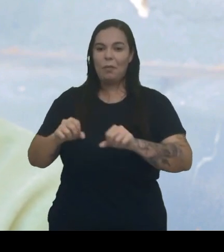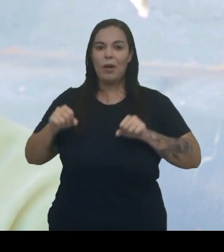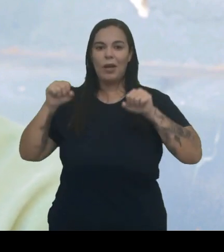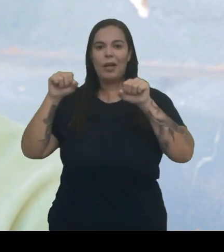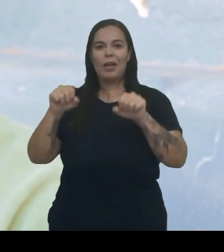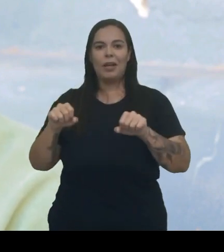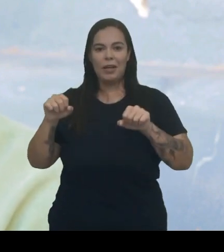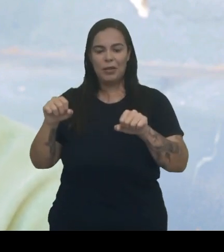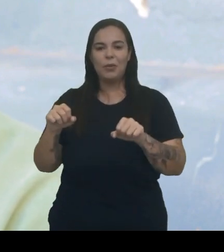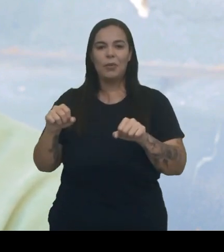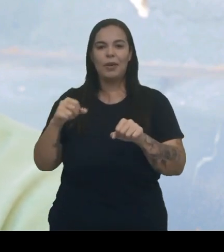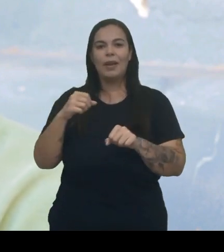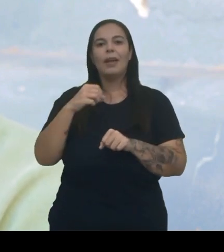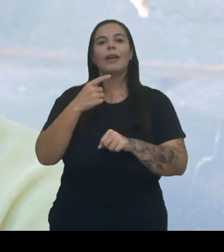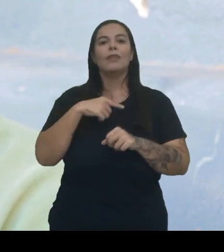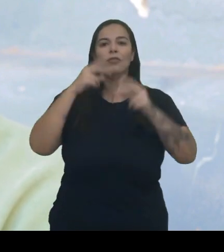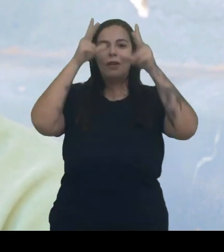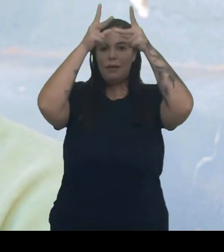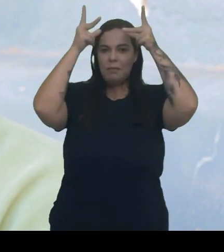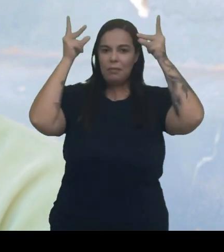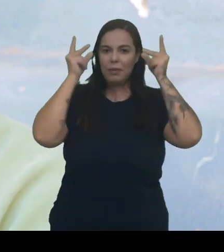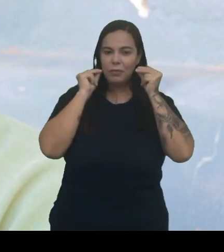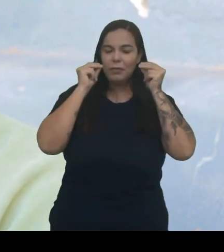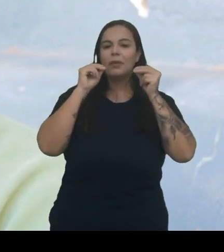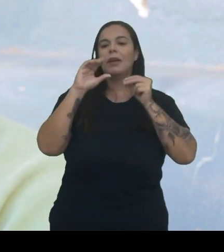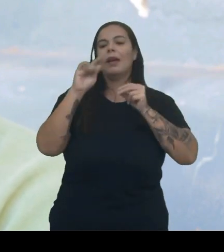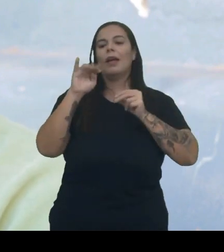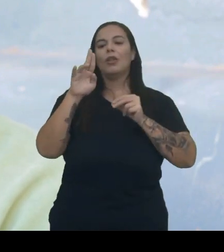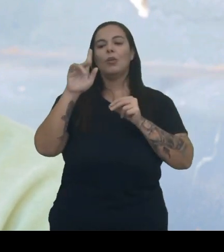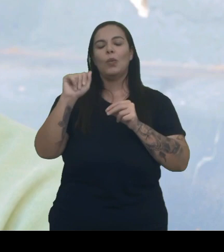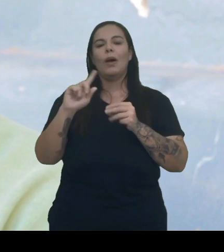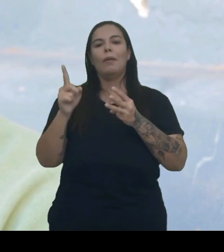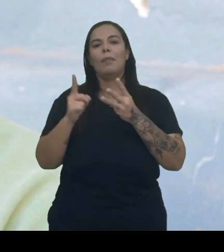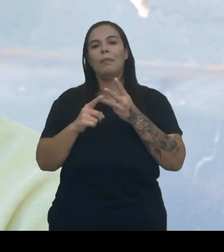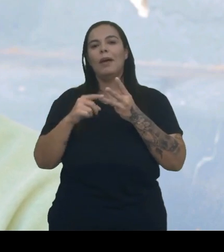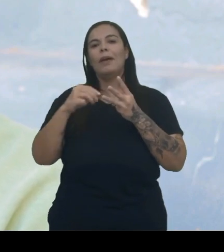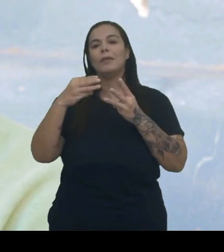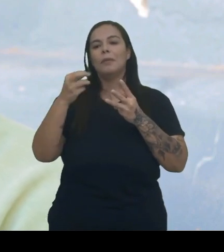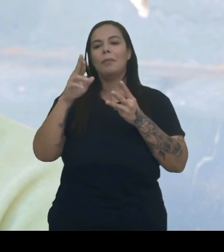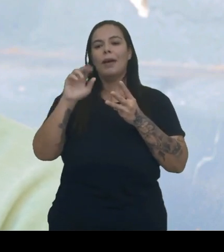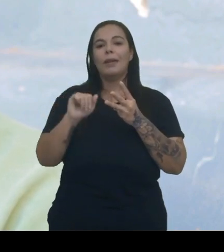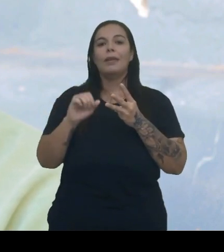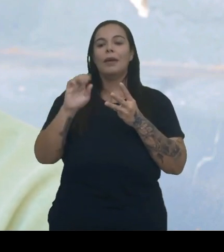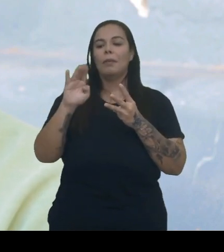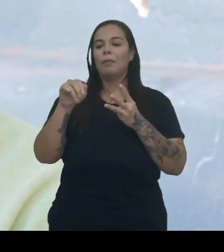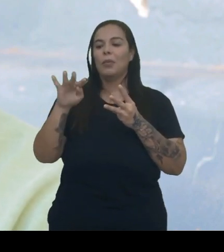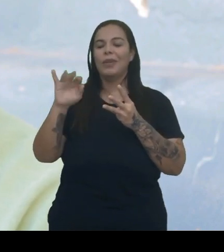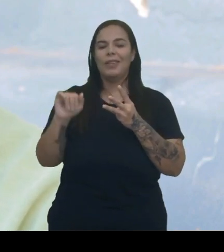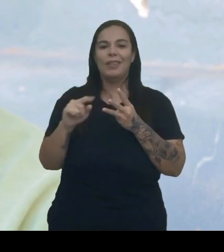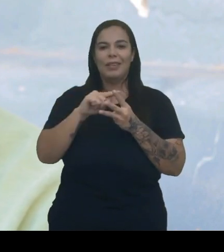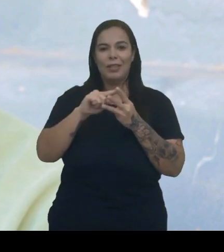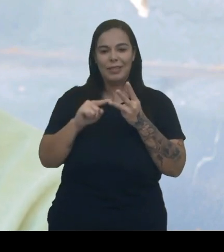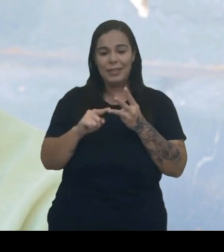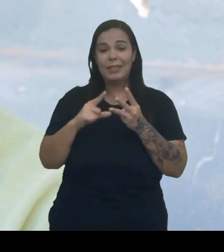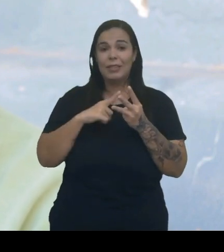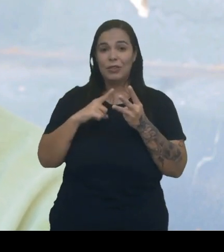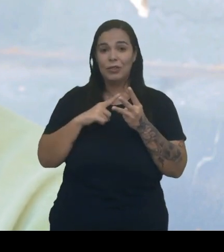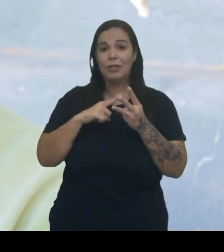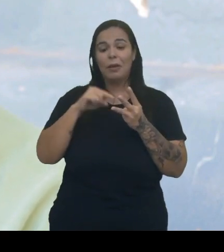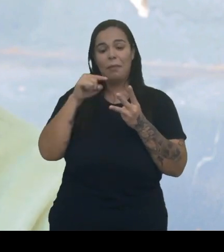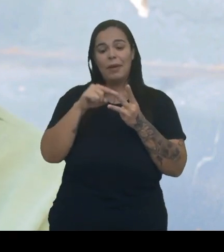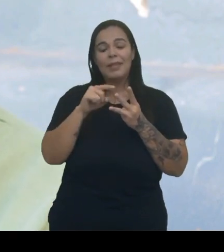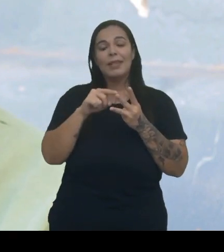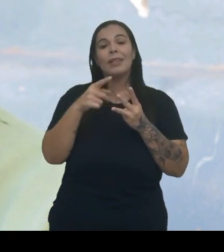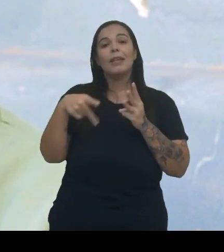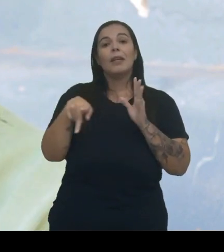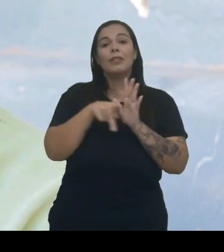Bonita. Maria Bonita, Lampião e Catuaba. Rapaz, ele tinha mais ciúme da Catuaba do que da mulher dele, do que da minha tia. A Catuaba é aquela ali, não é? Não,